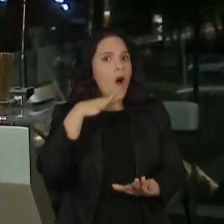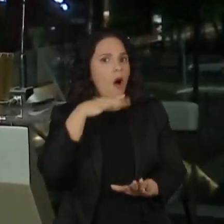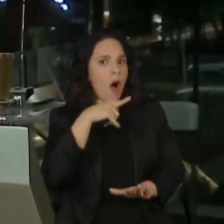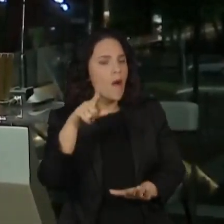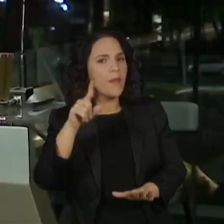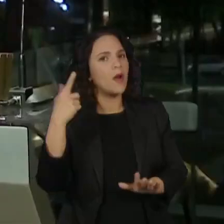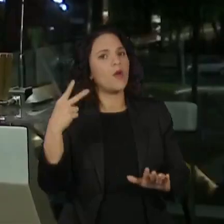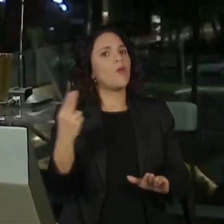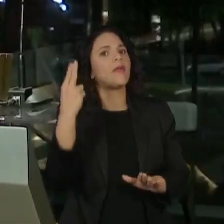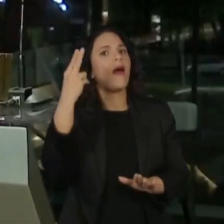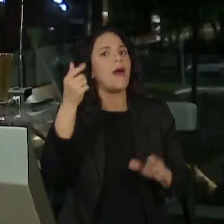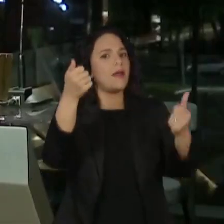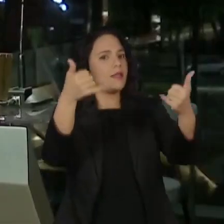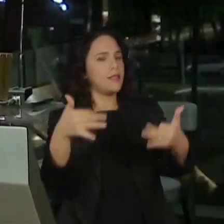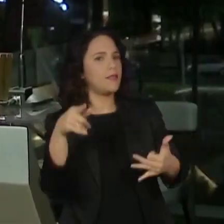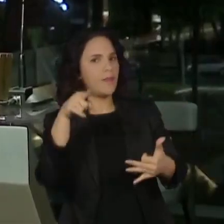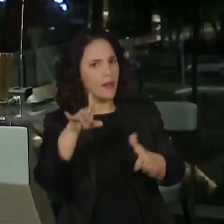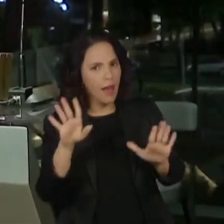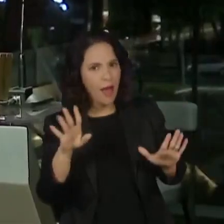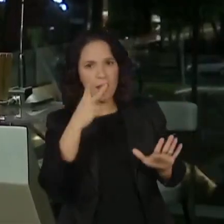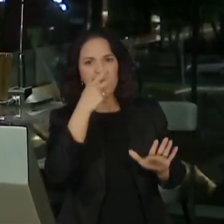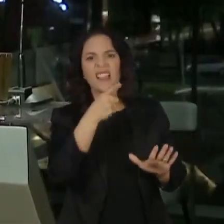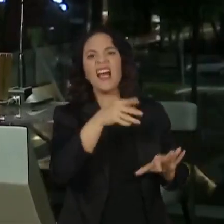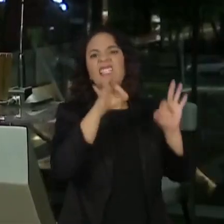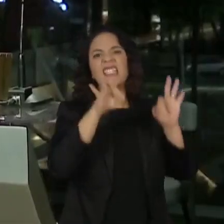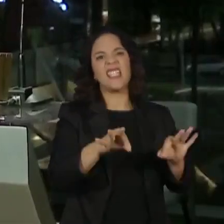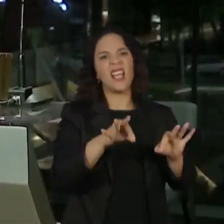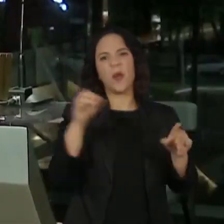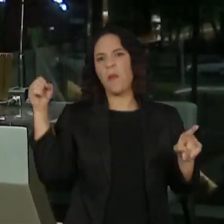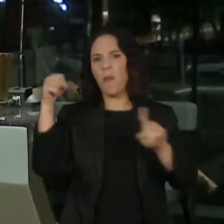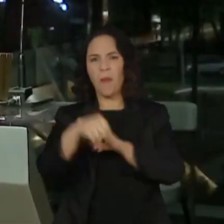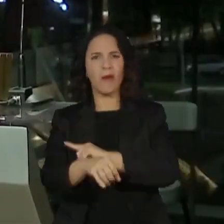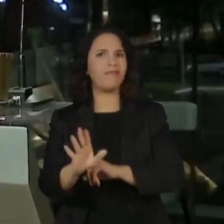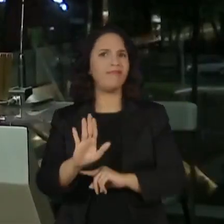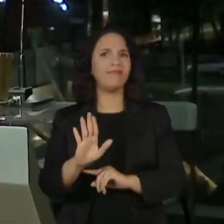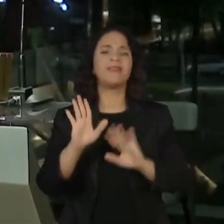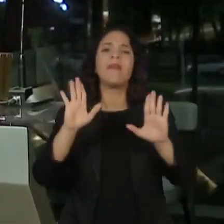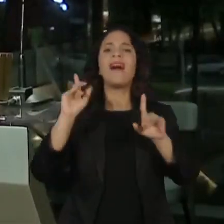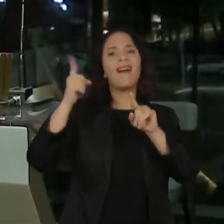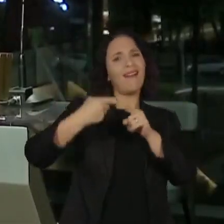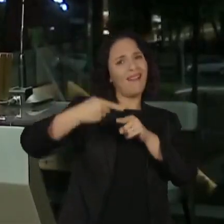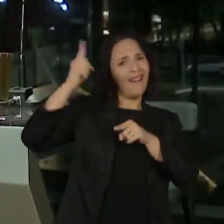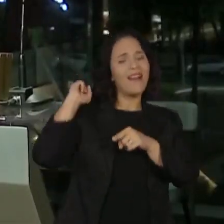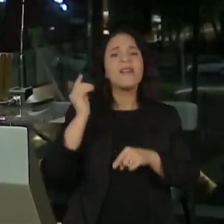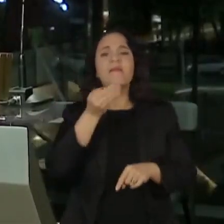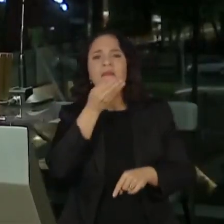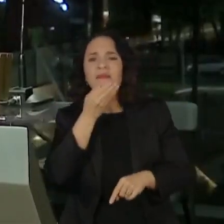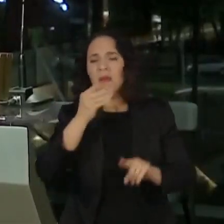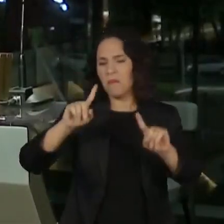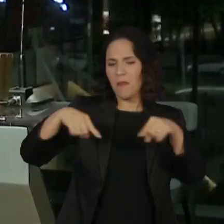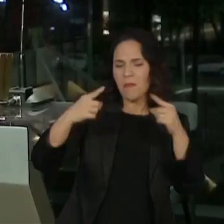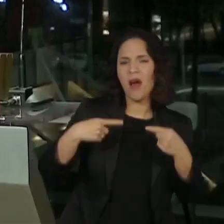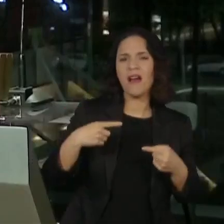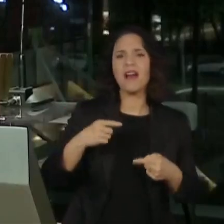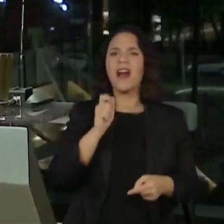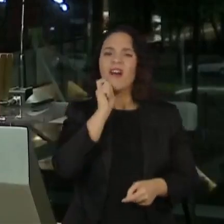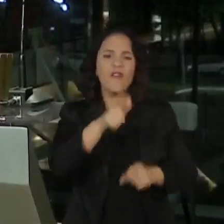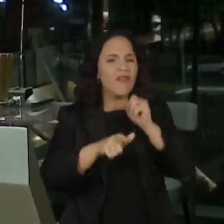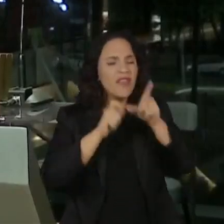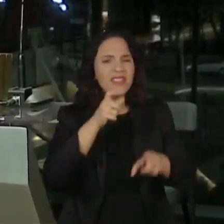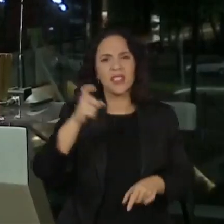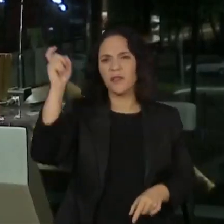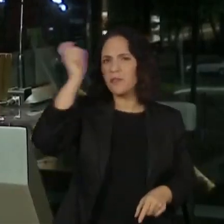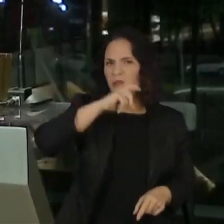agressão acabou perdendo o controle agora o Marsal não era esse debate no outro debate me provocou atacava ofendia mentia